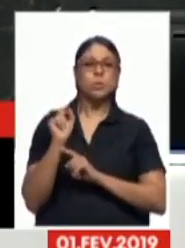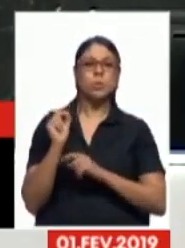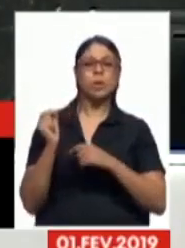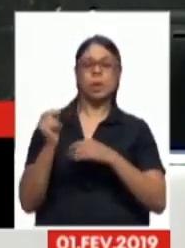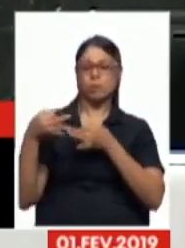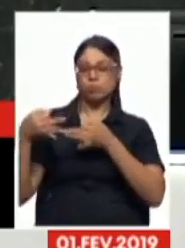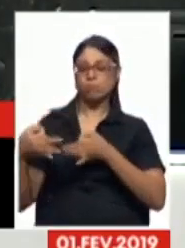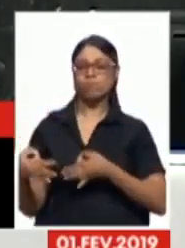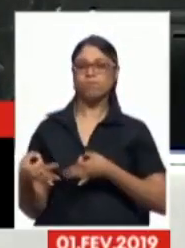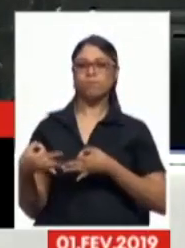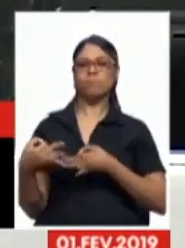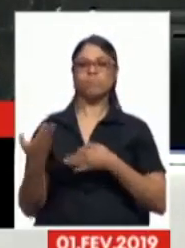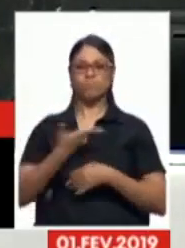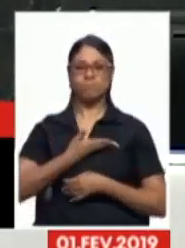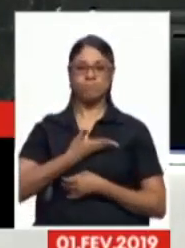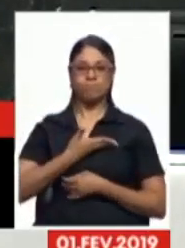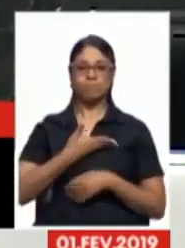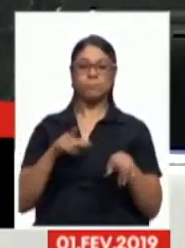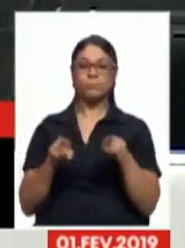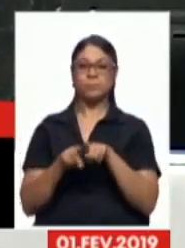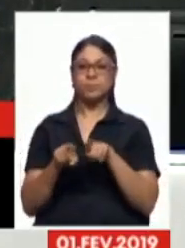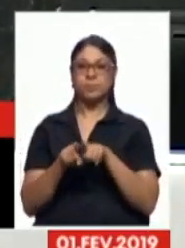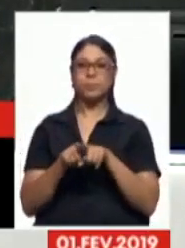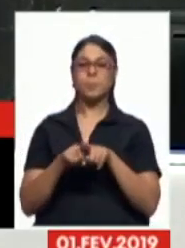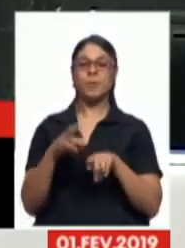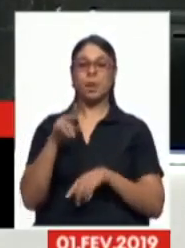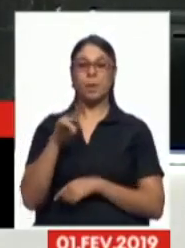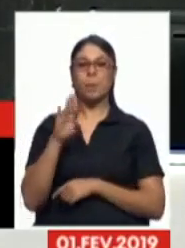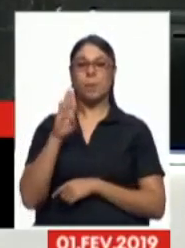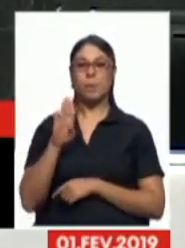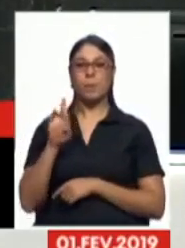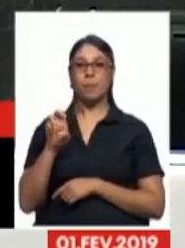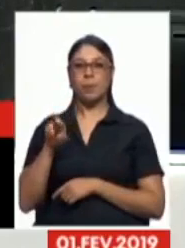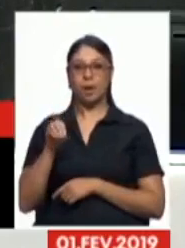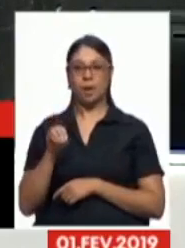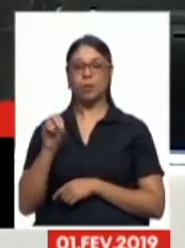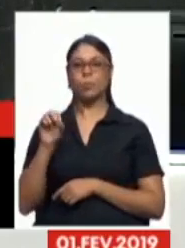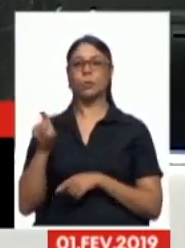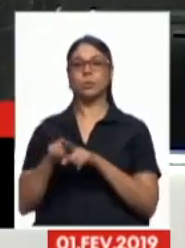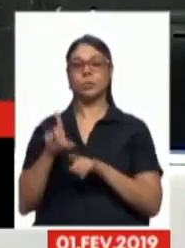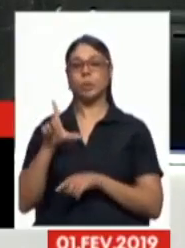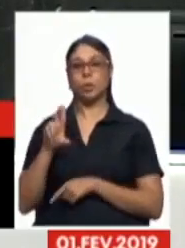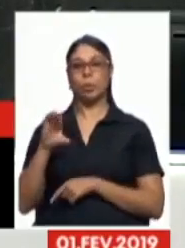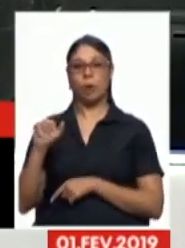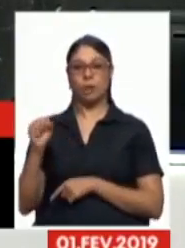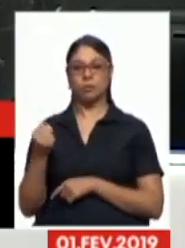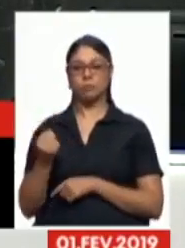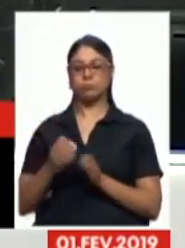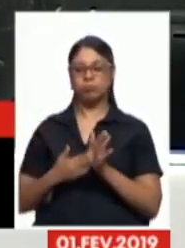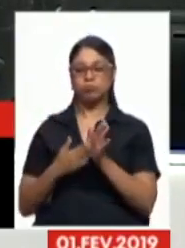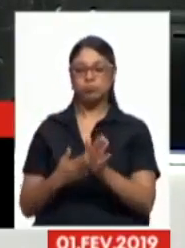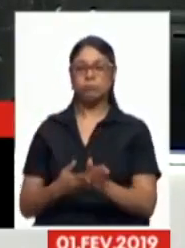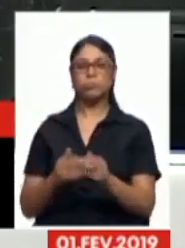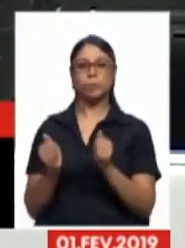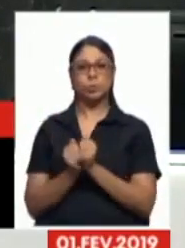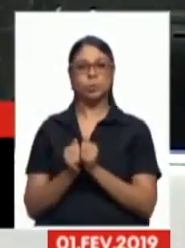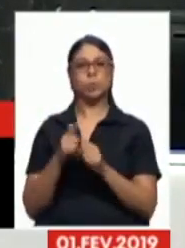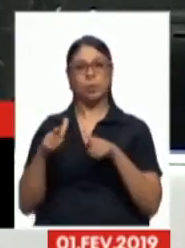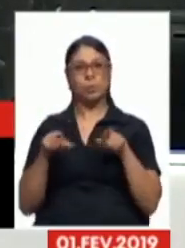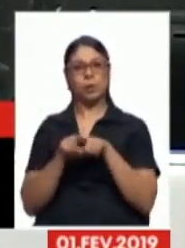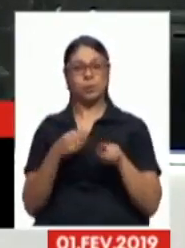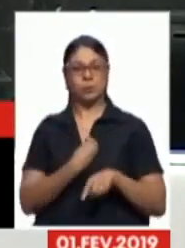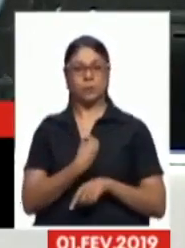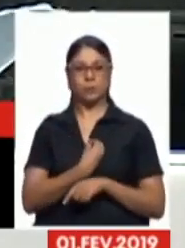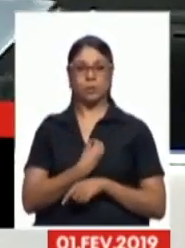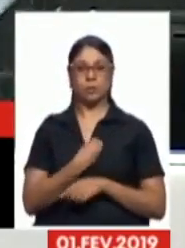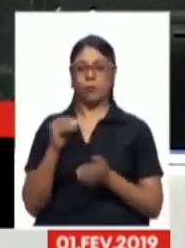amizade. Aos meus irmãos Breno e Lucas, companheiros de trabalho e de vida, que nunca me faltaram e com